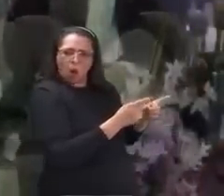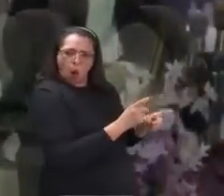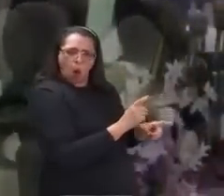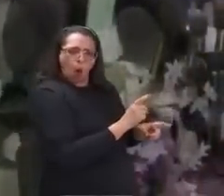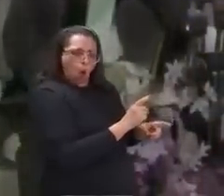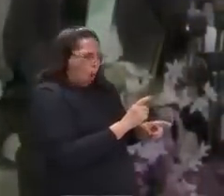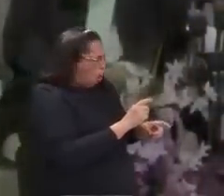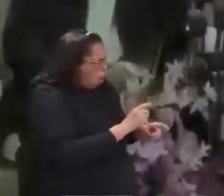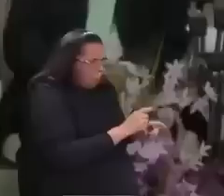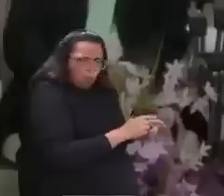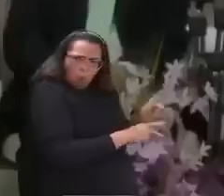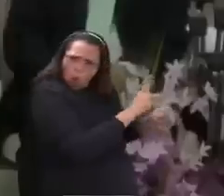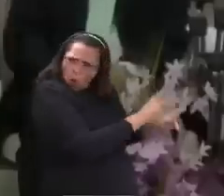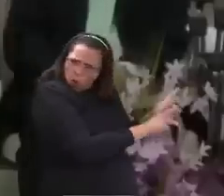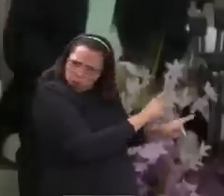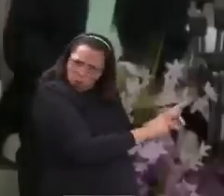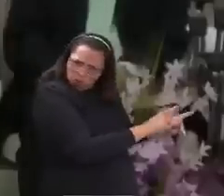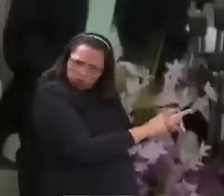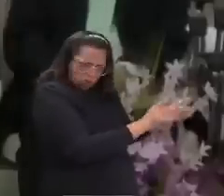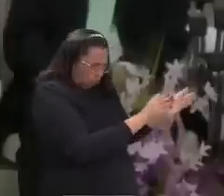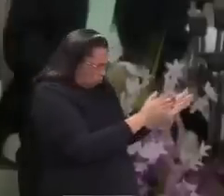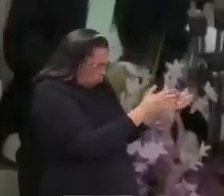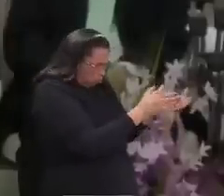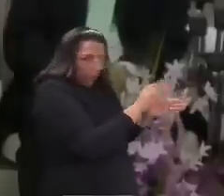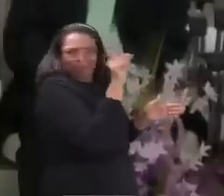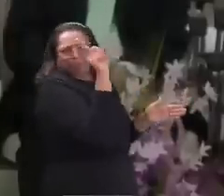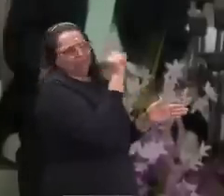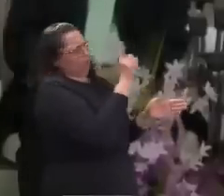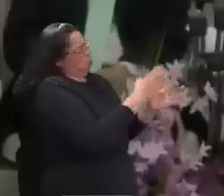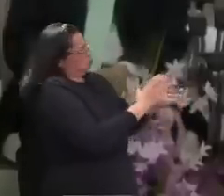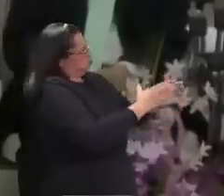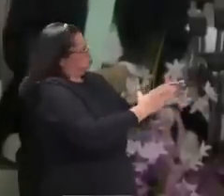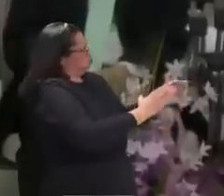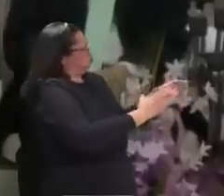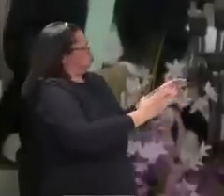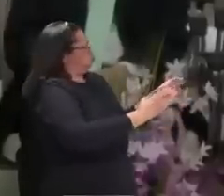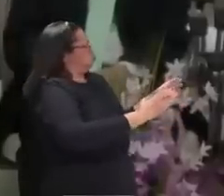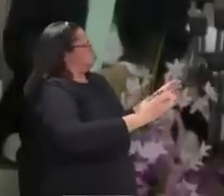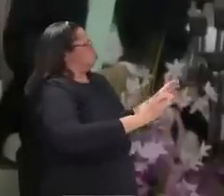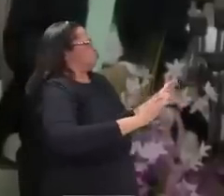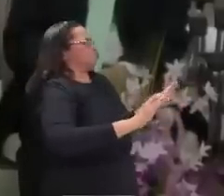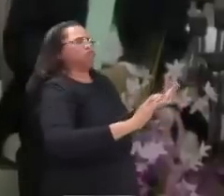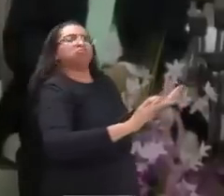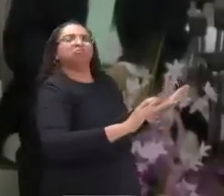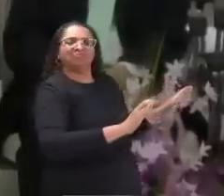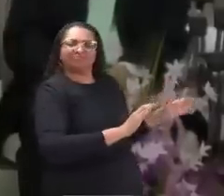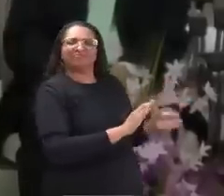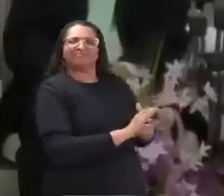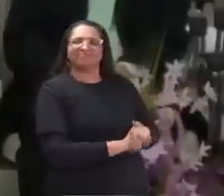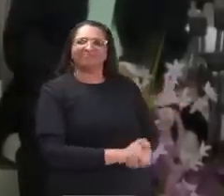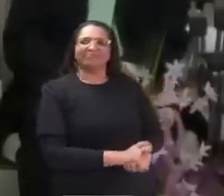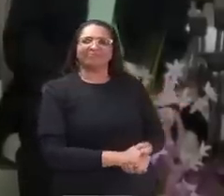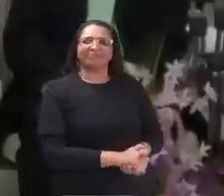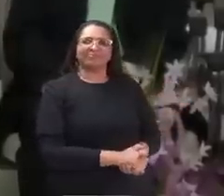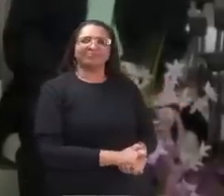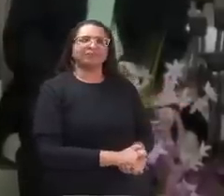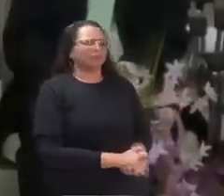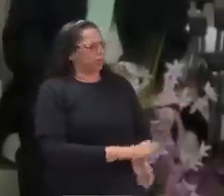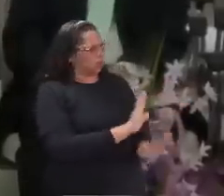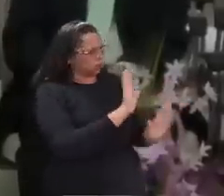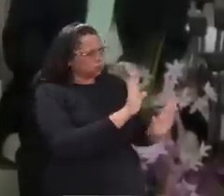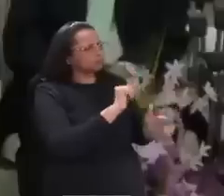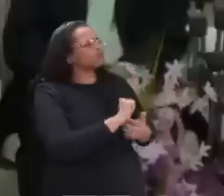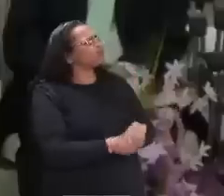Estamos tentando de tudo. O que é que vai fazer? Não, parece que... Não tem jeito. Vamos aumentar a